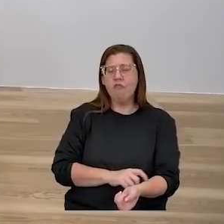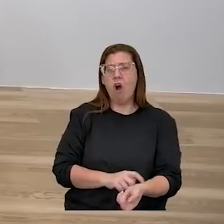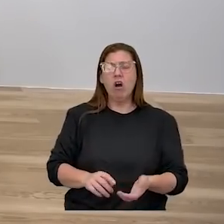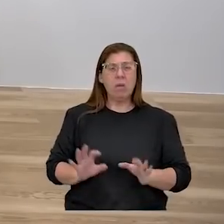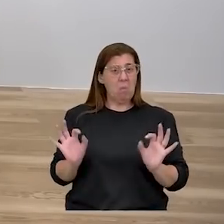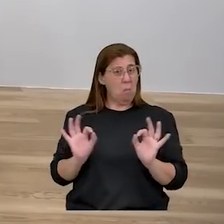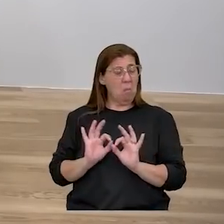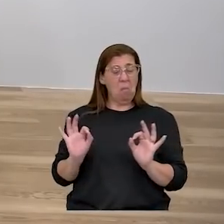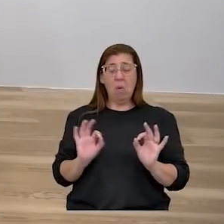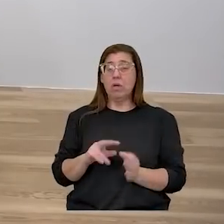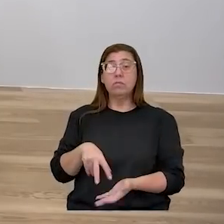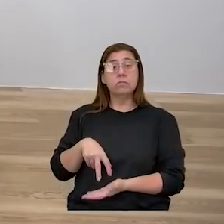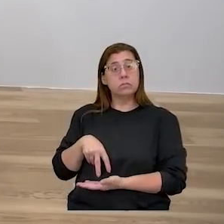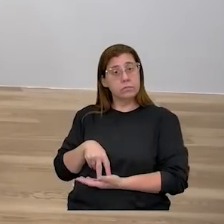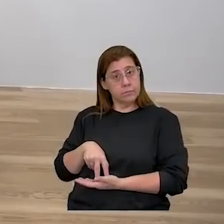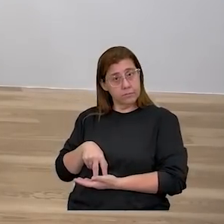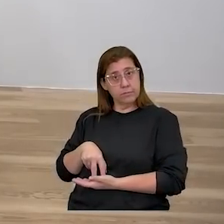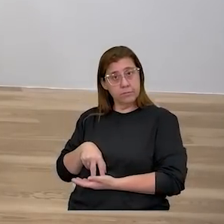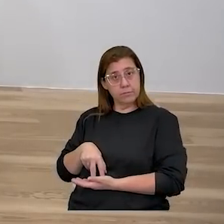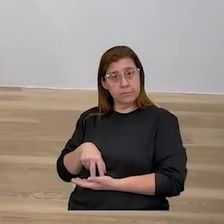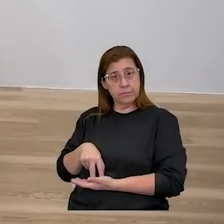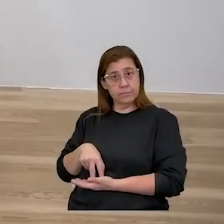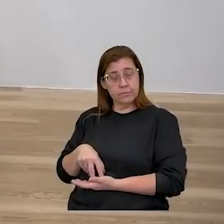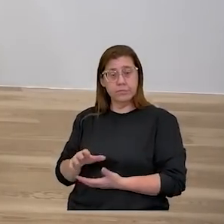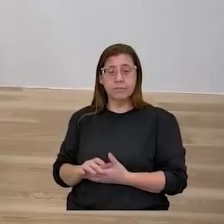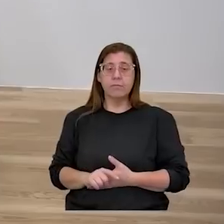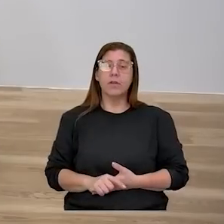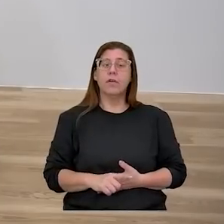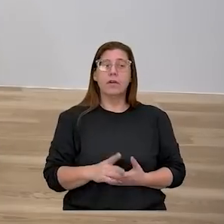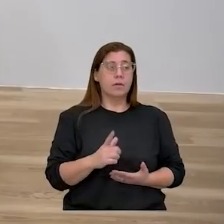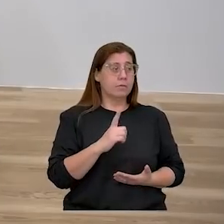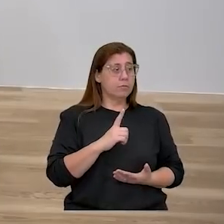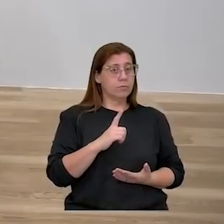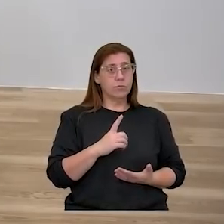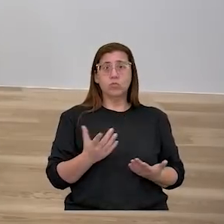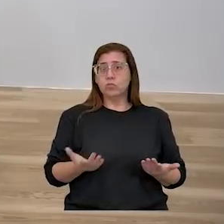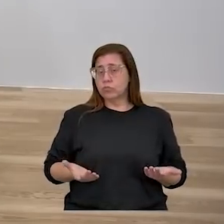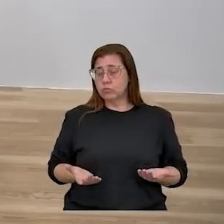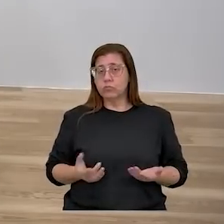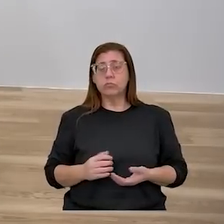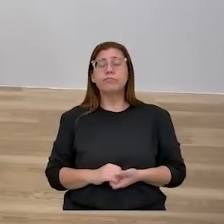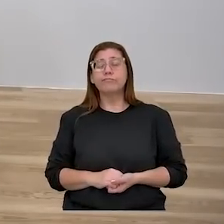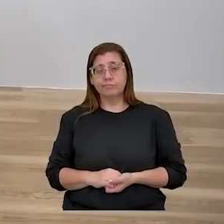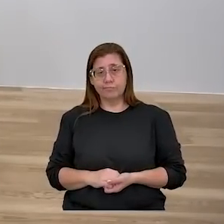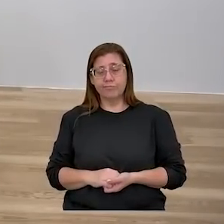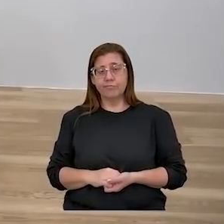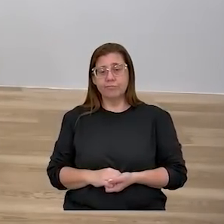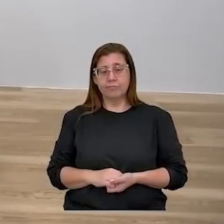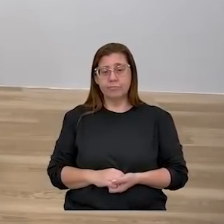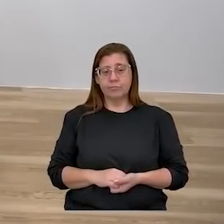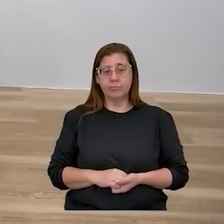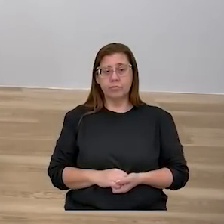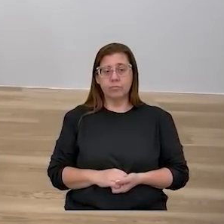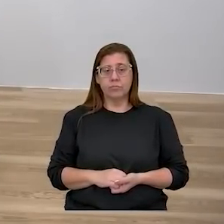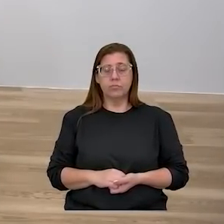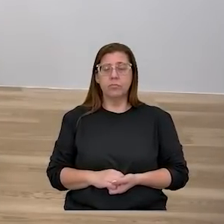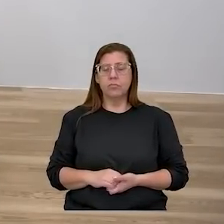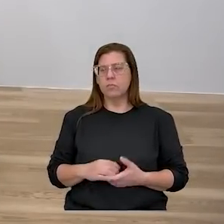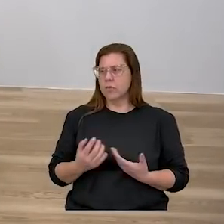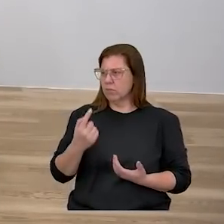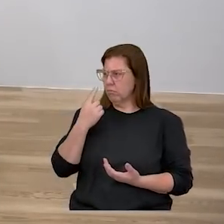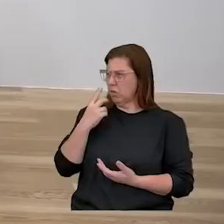tá bom? Pode voltar a tela para eles, por favor. Então, aí continuando, nós temos essa